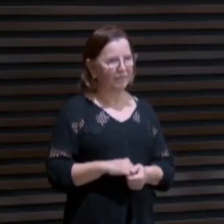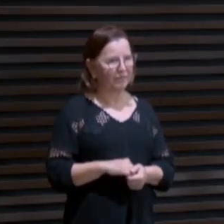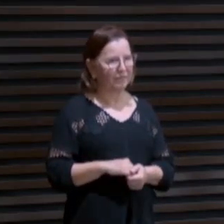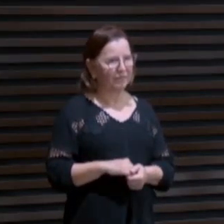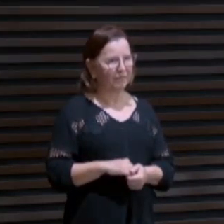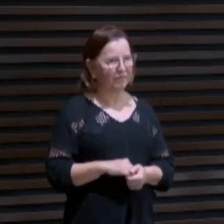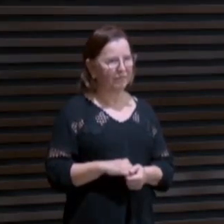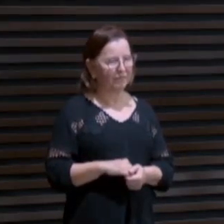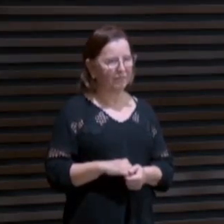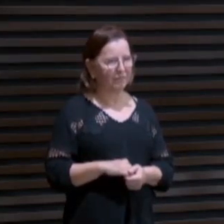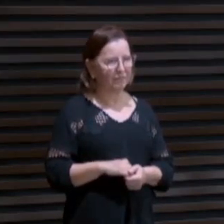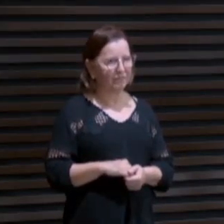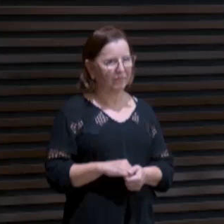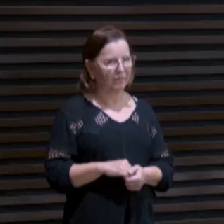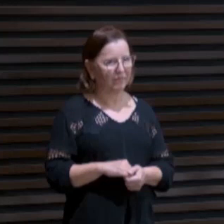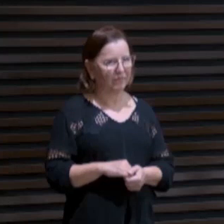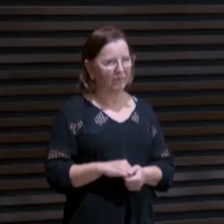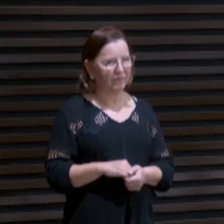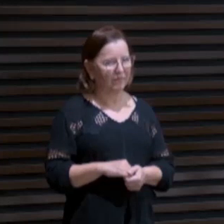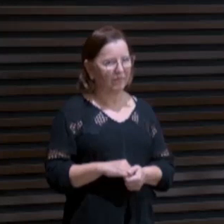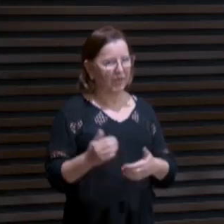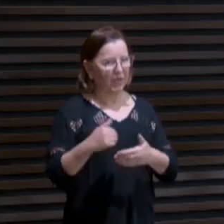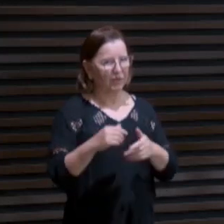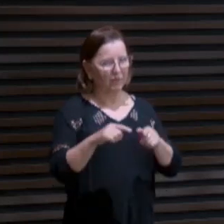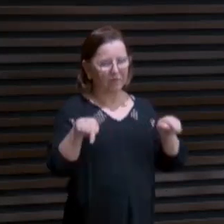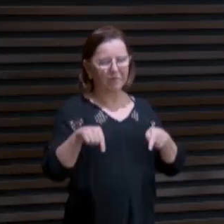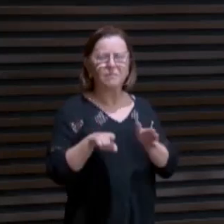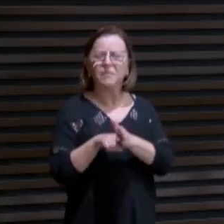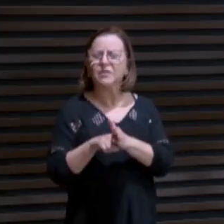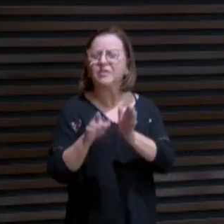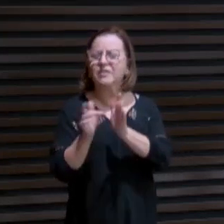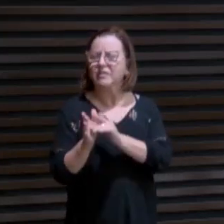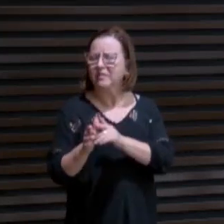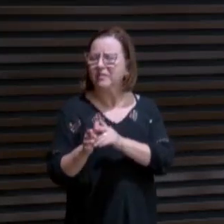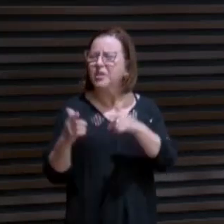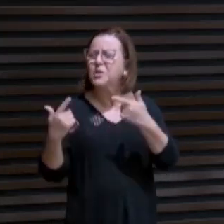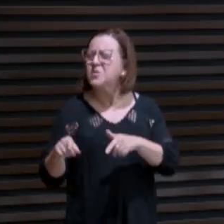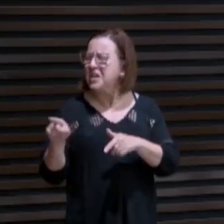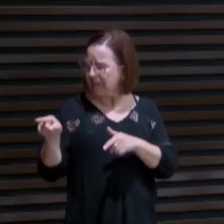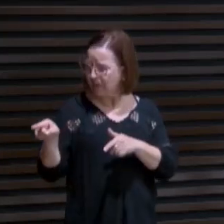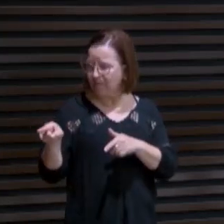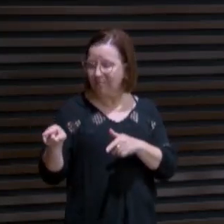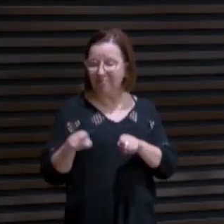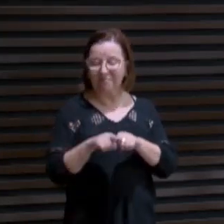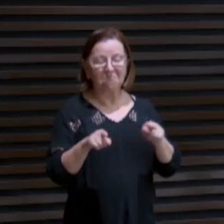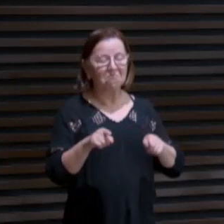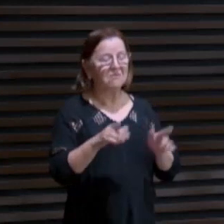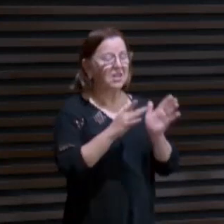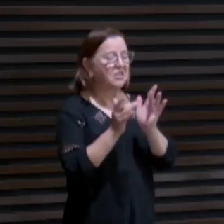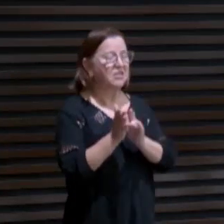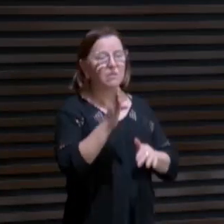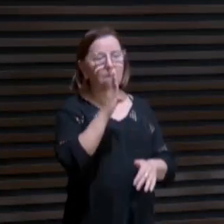E, tornando a entrar no pretório, perguntou a Jesus: "De onde és tu?" Mas Jesus não lhe deu